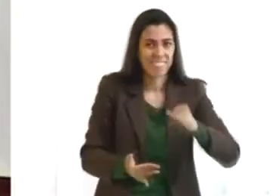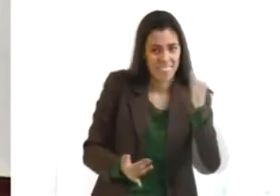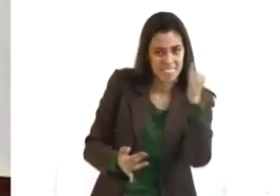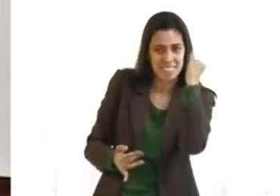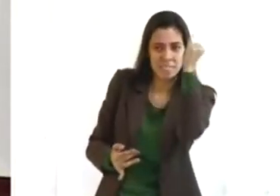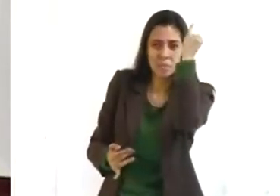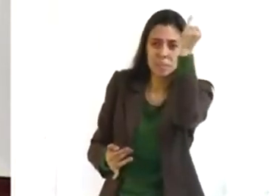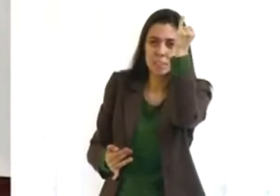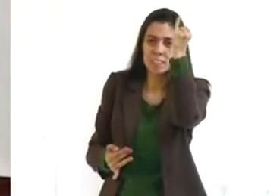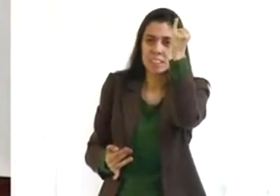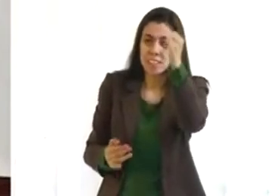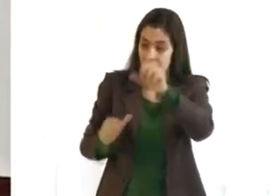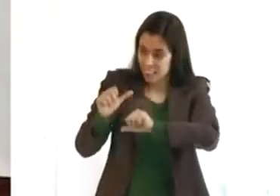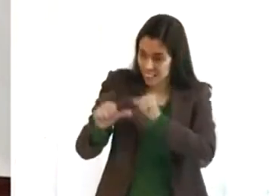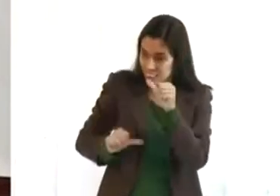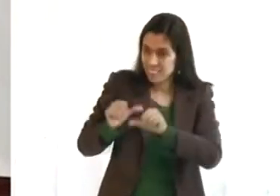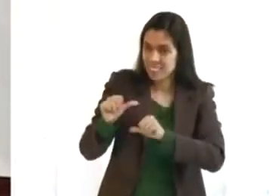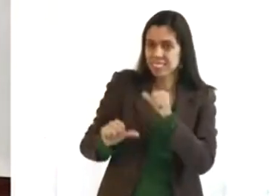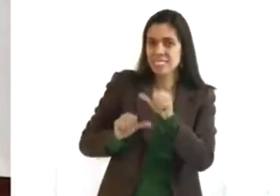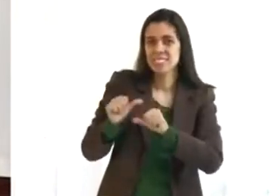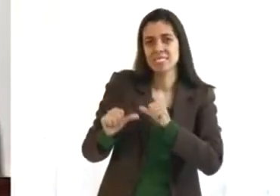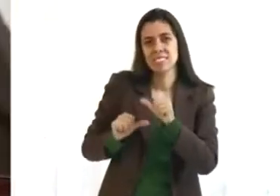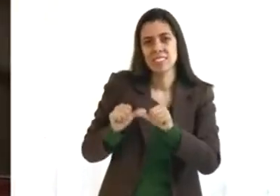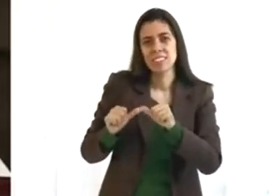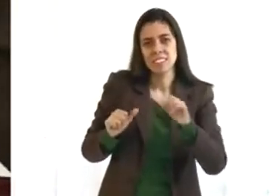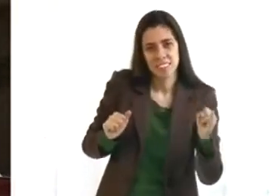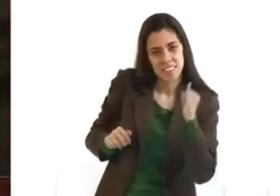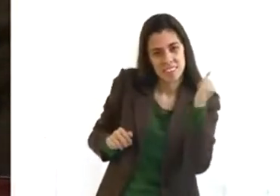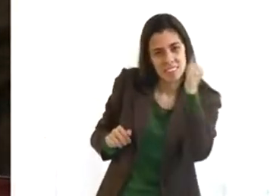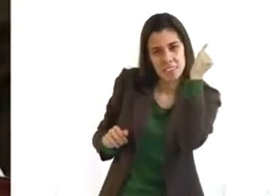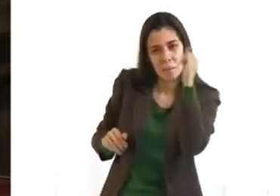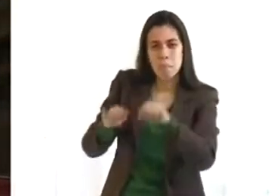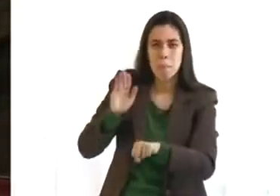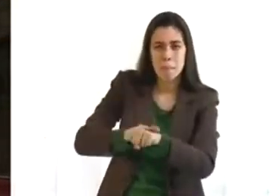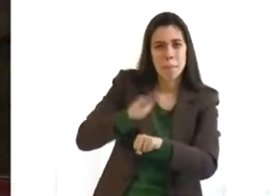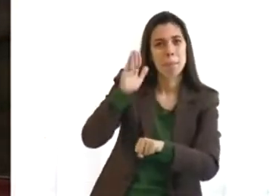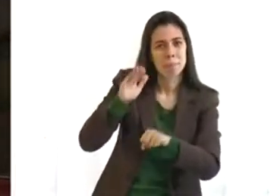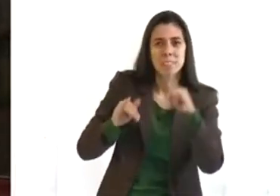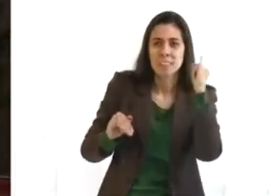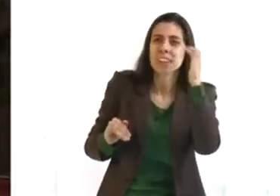da transformação, já estava acontecendo no coração daquele homem, por